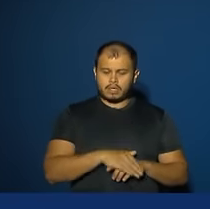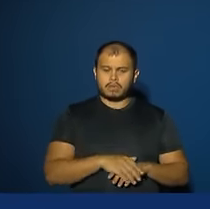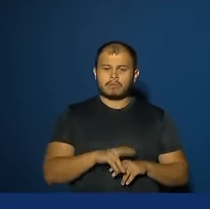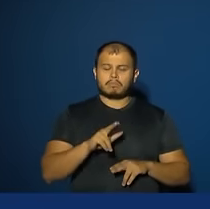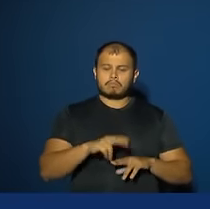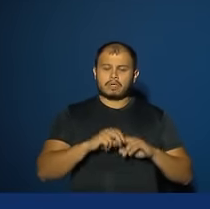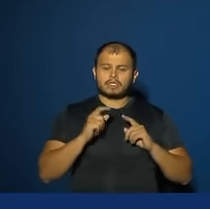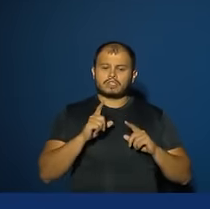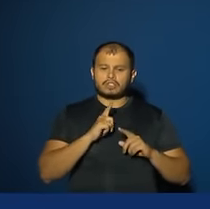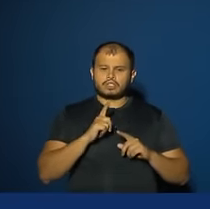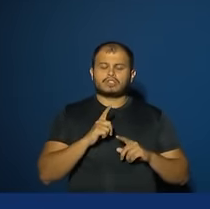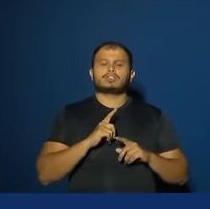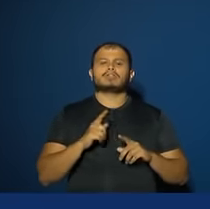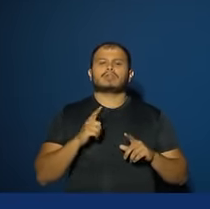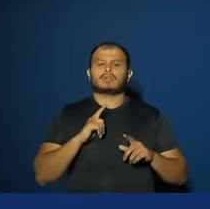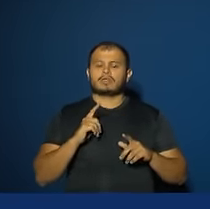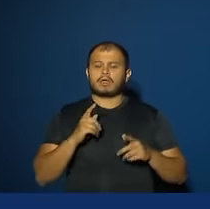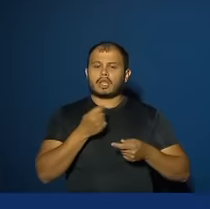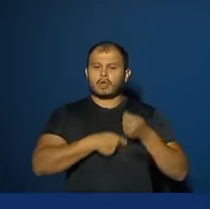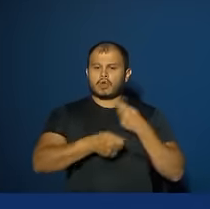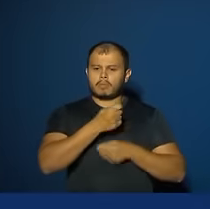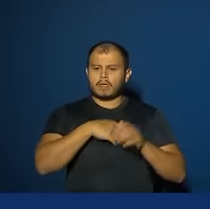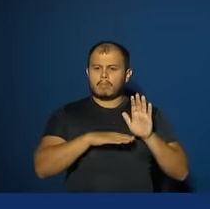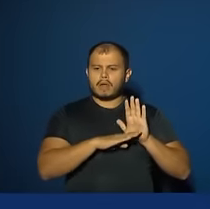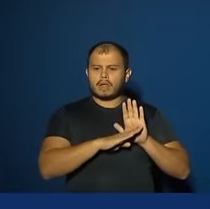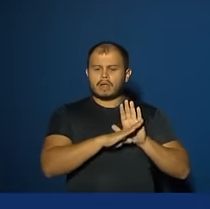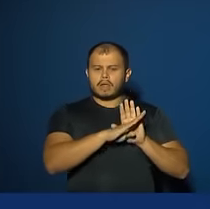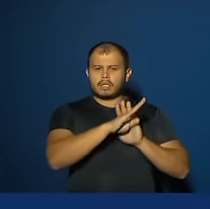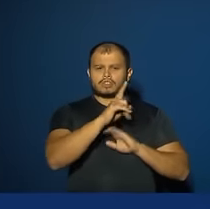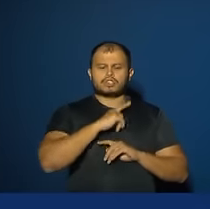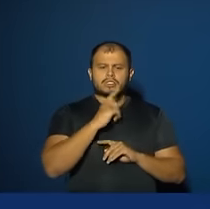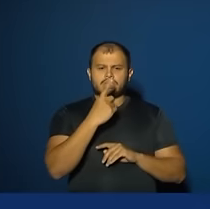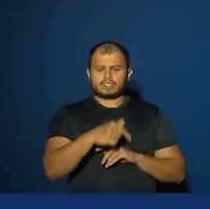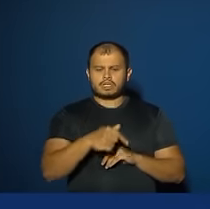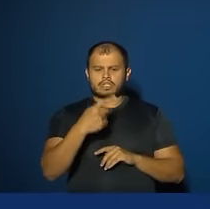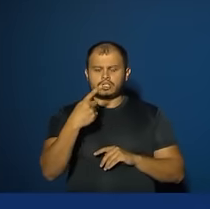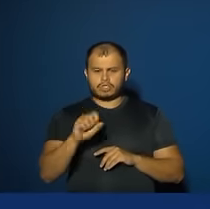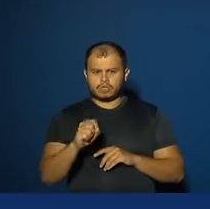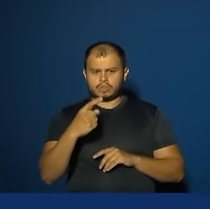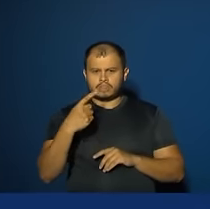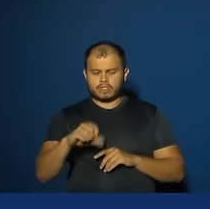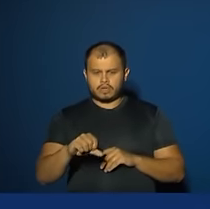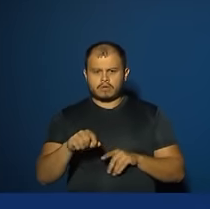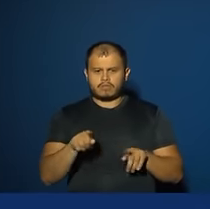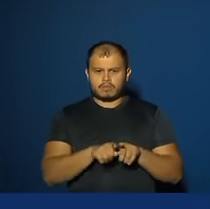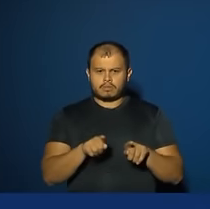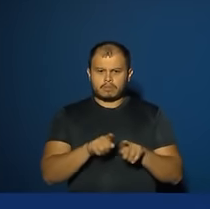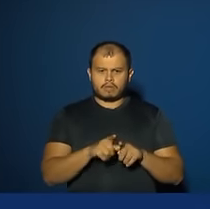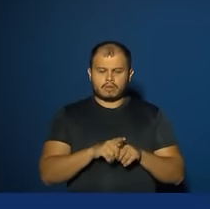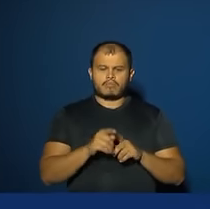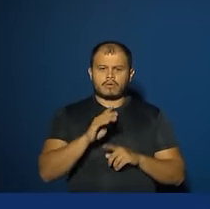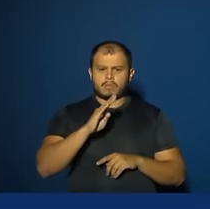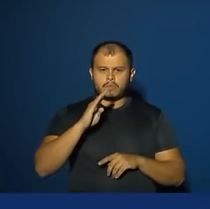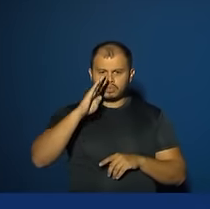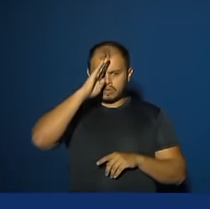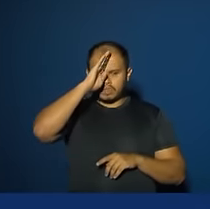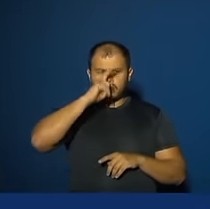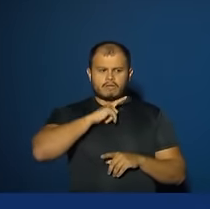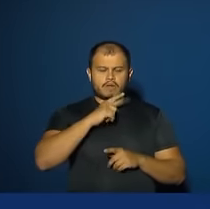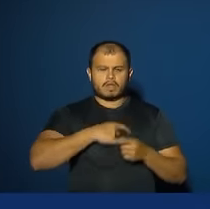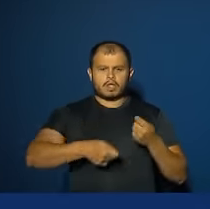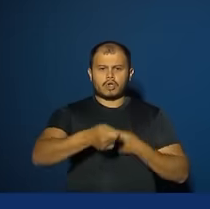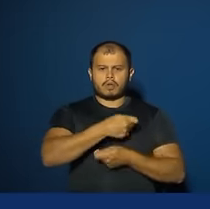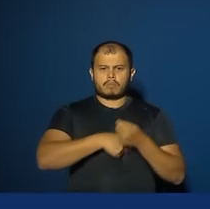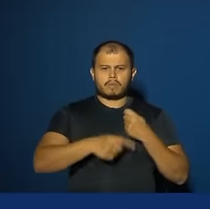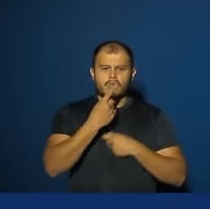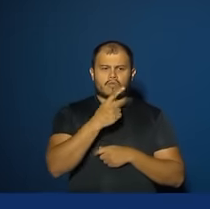estava numa economia com um crescimento muito baixo, em média, 17, 18, 19, já também primeiro governo Bolsonaro, uma economia que estava girando em média em